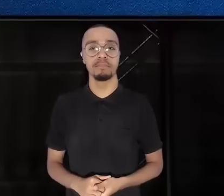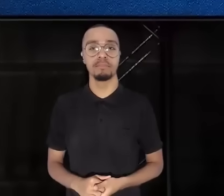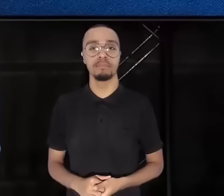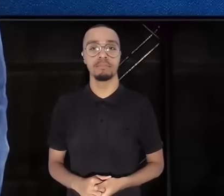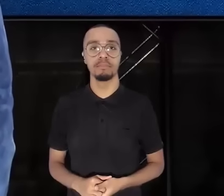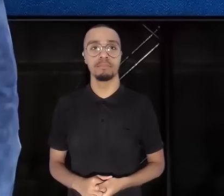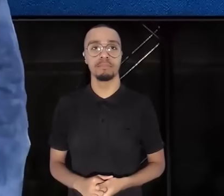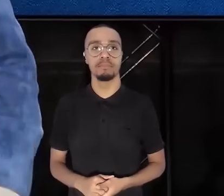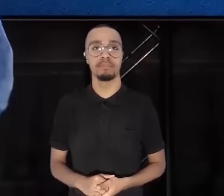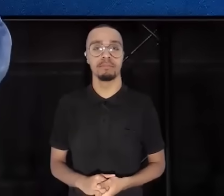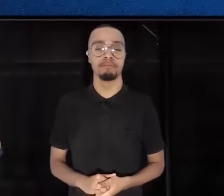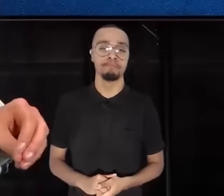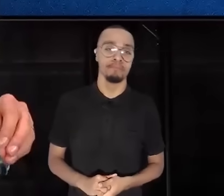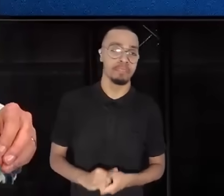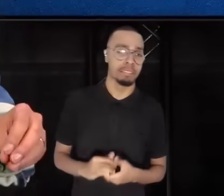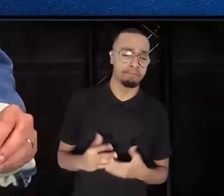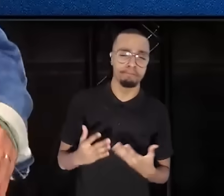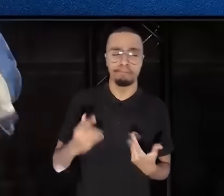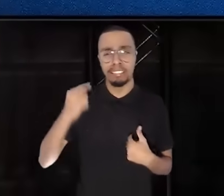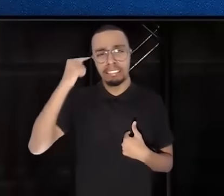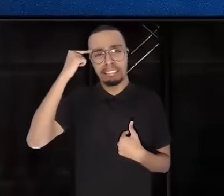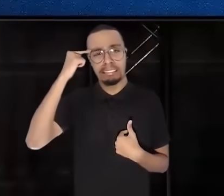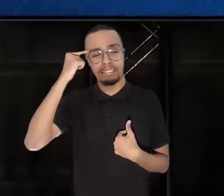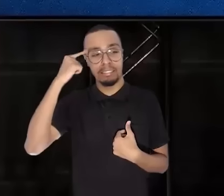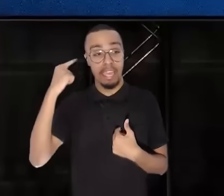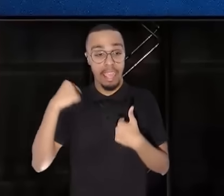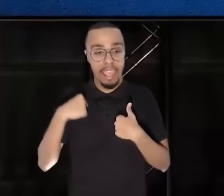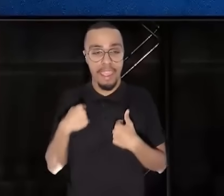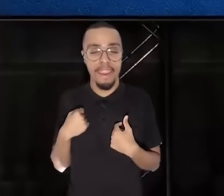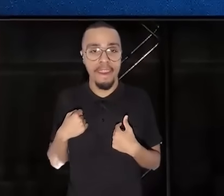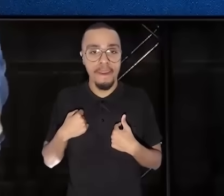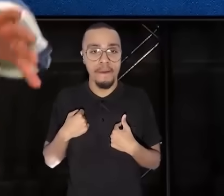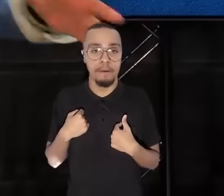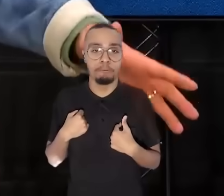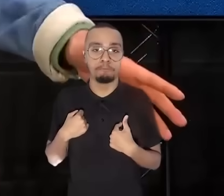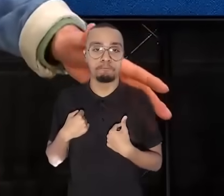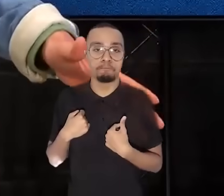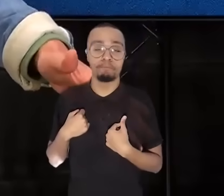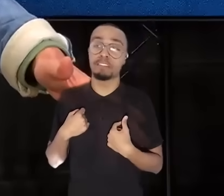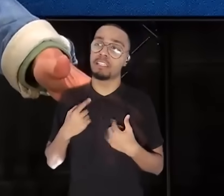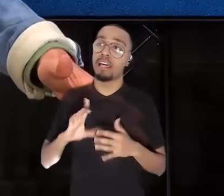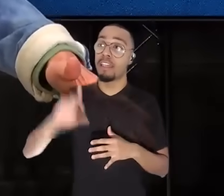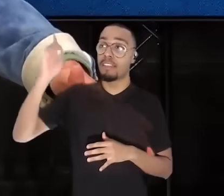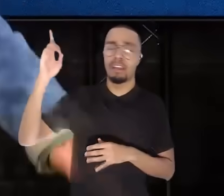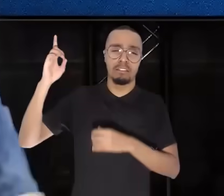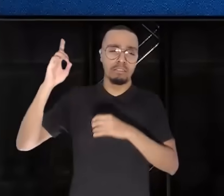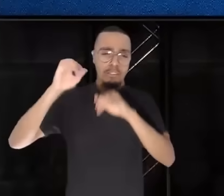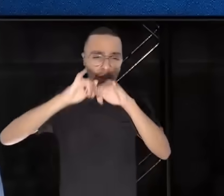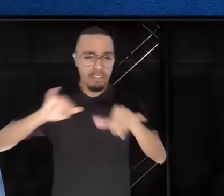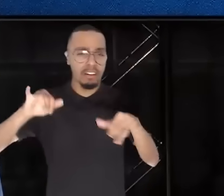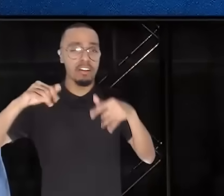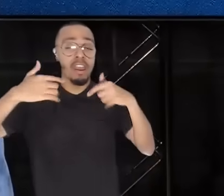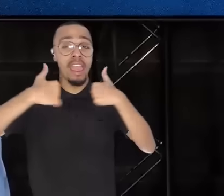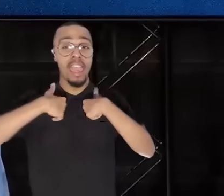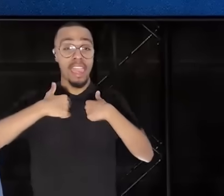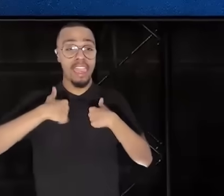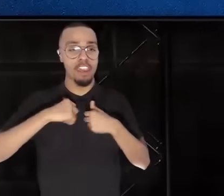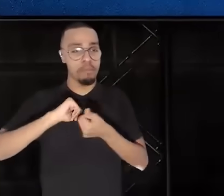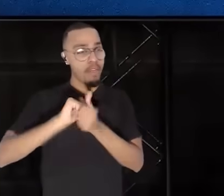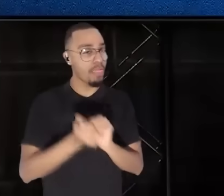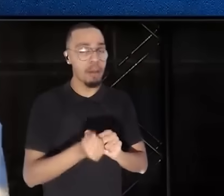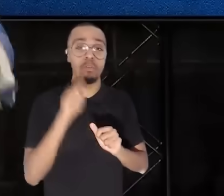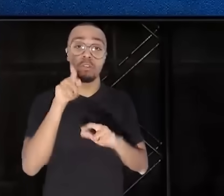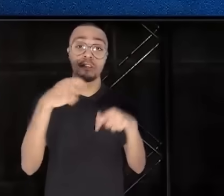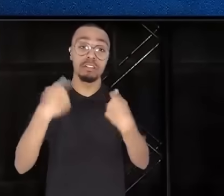precisarem. Qualquer coisa que vocês precisarem, eu me tornarei. Porque eu não tenho passado, eu não tenho presente e eu não